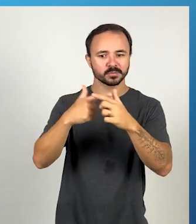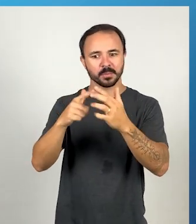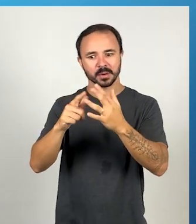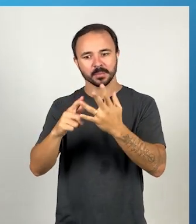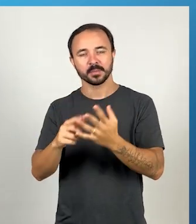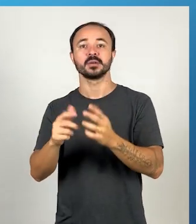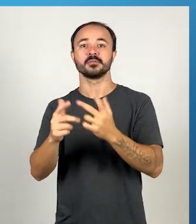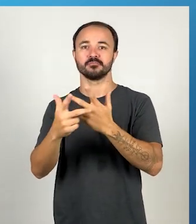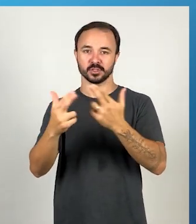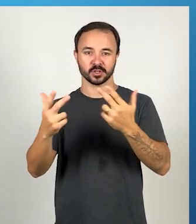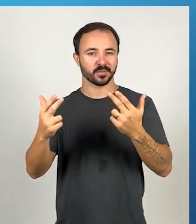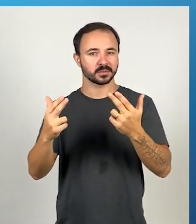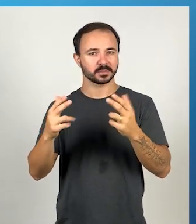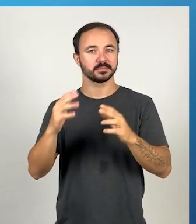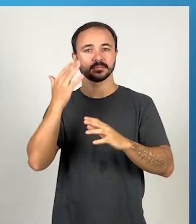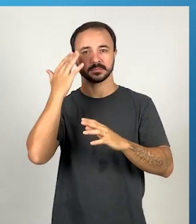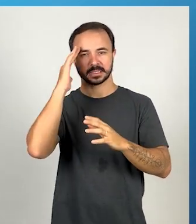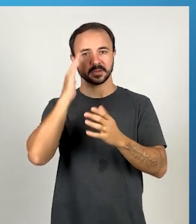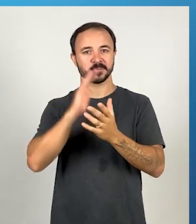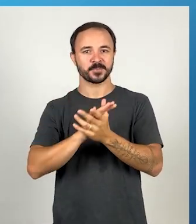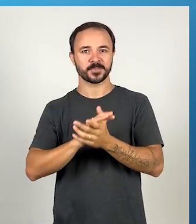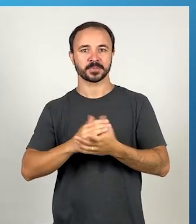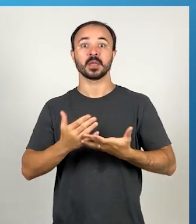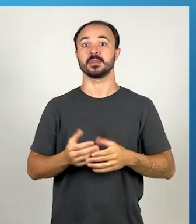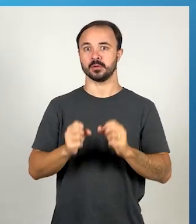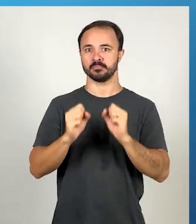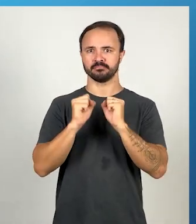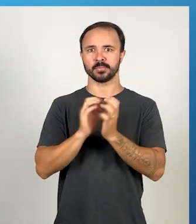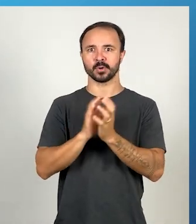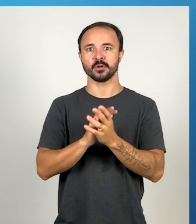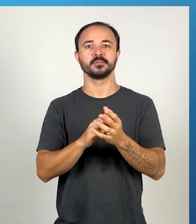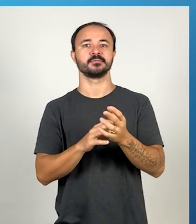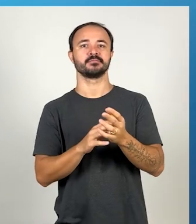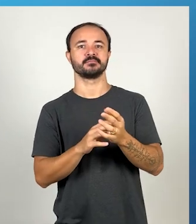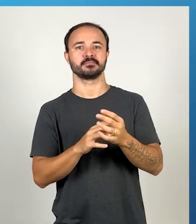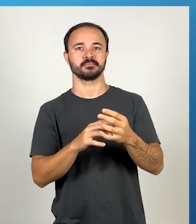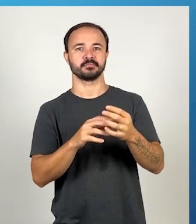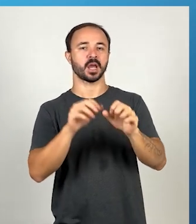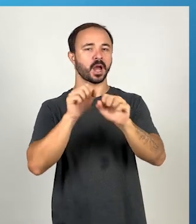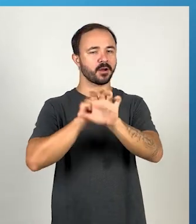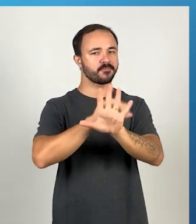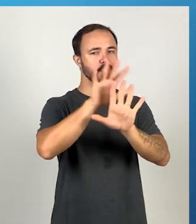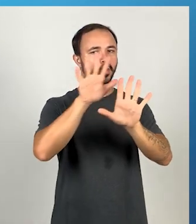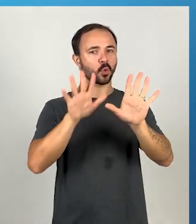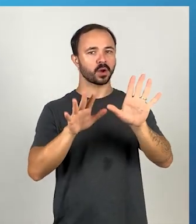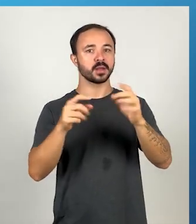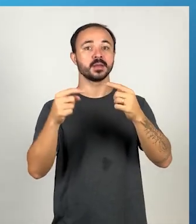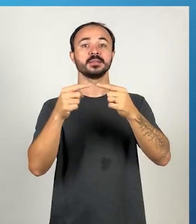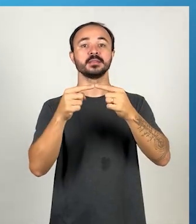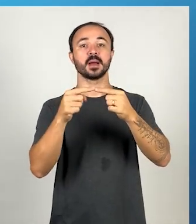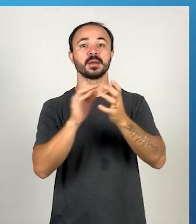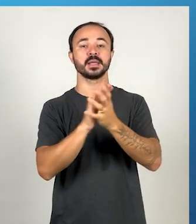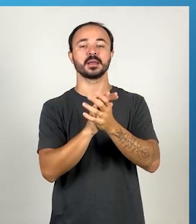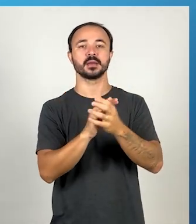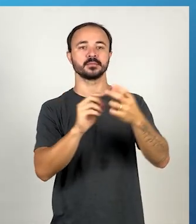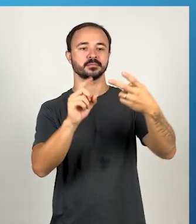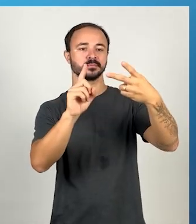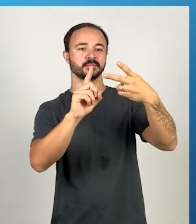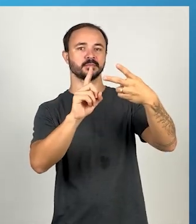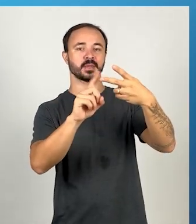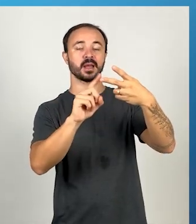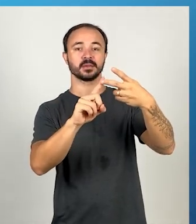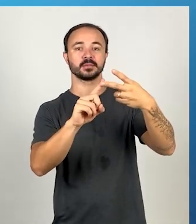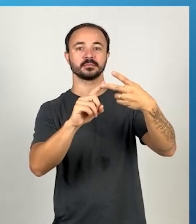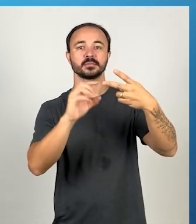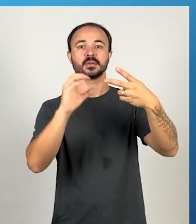de um objetivo. Portanto, podemos dizer que as figuras de linguagem estão relacionadas à conotação, pois quando